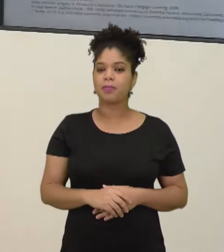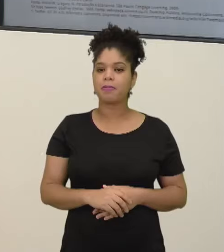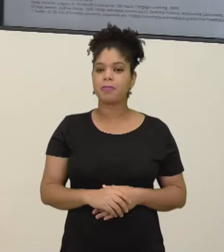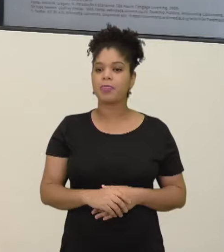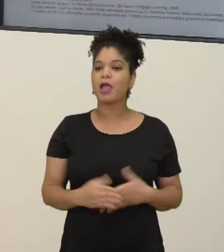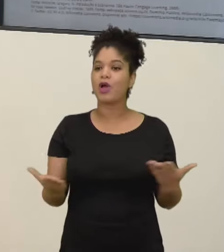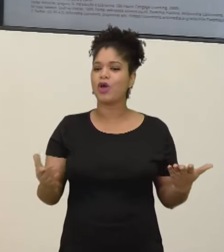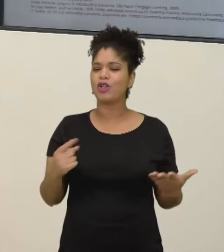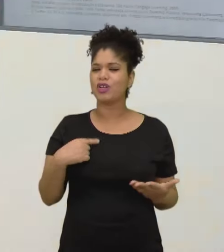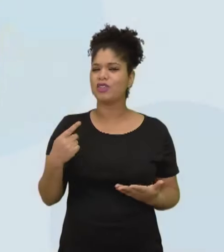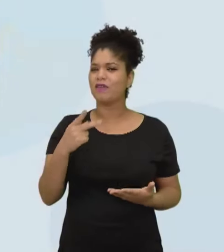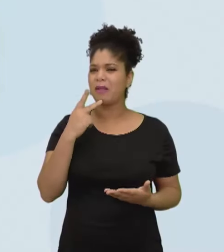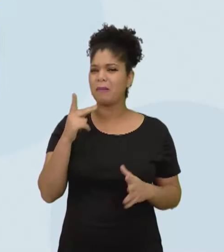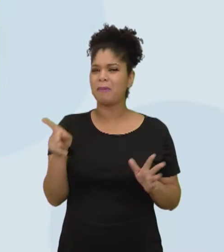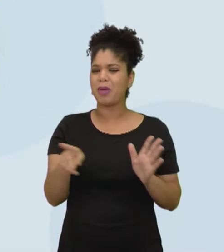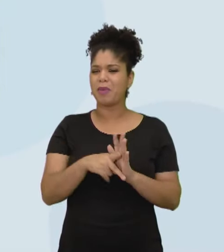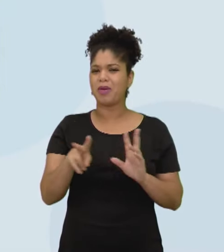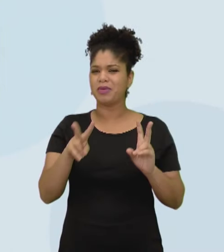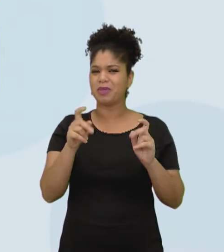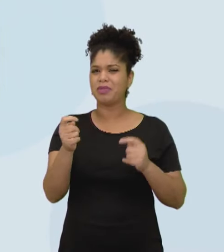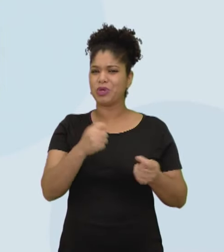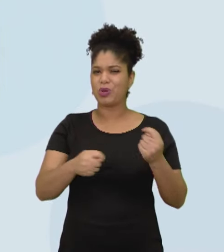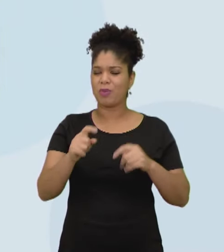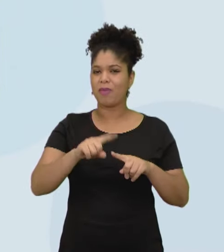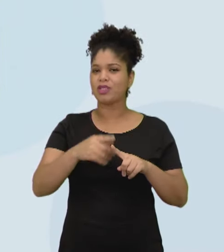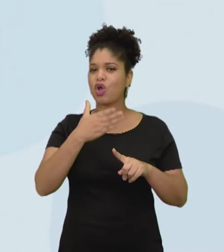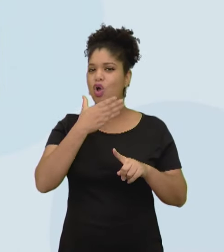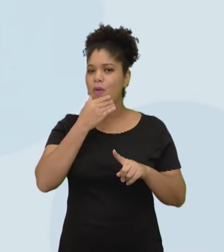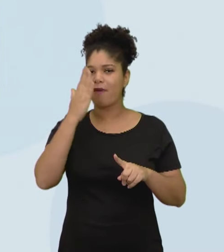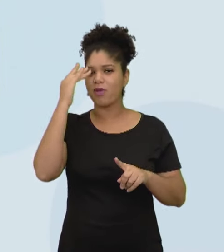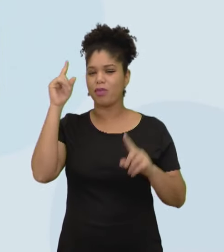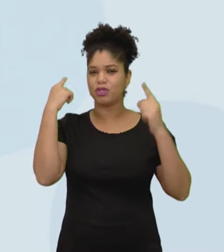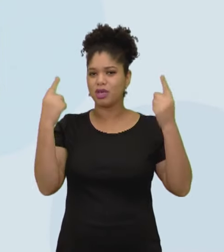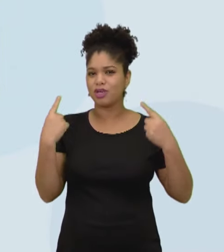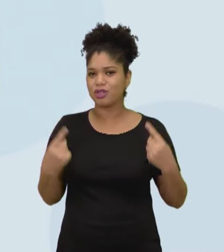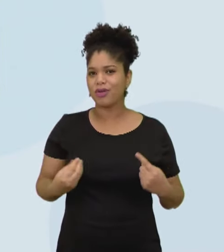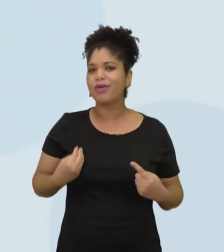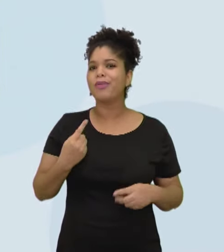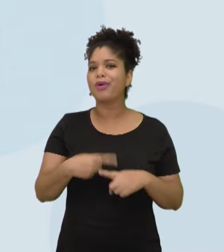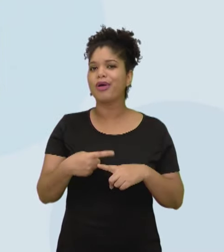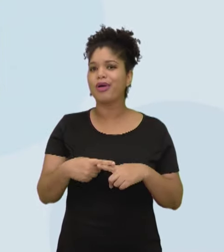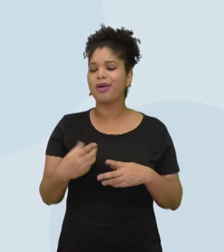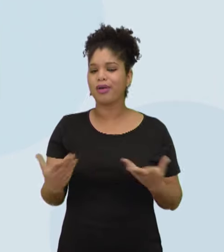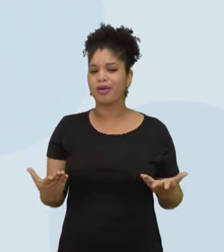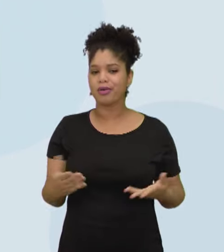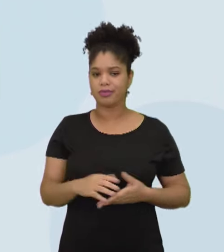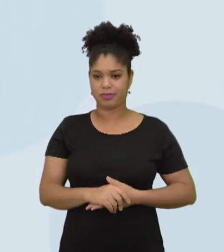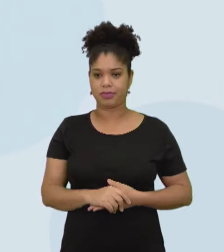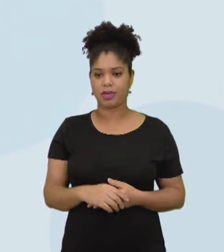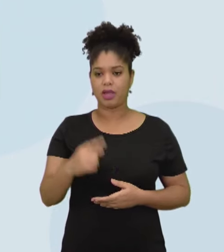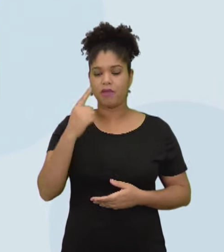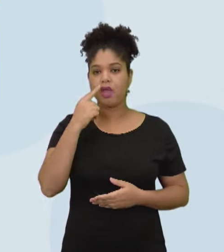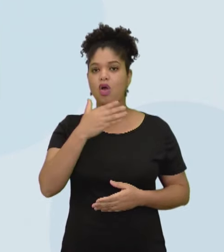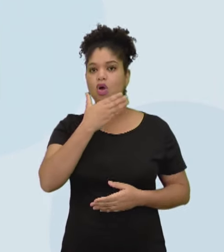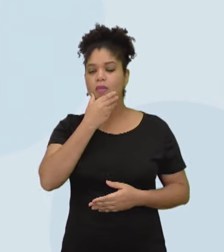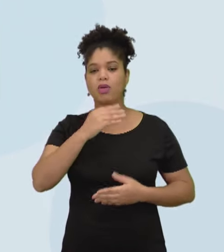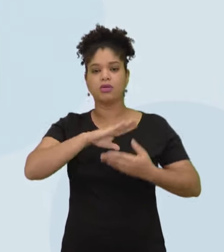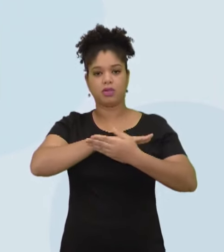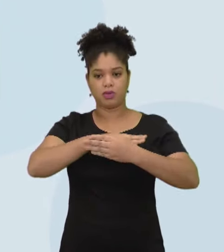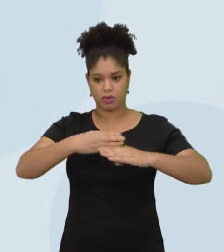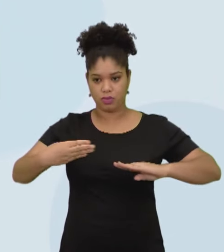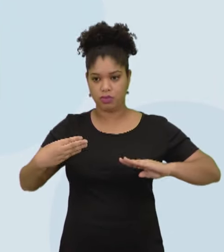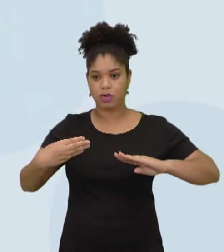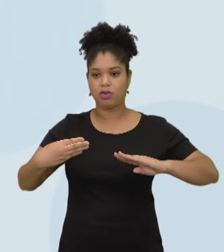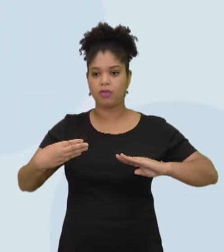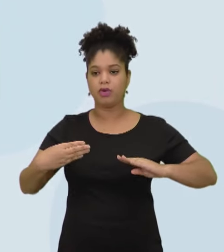vai falar de economia, por que tem o Isaac Newton aí? Então, bora lá, vamos tentar entender. Então, por exemplo, vamos pegar um biólogo. O que ele faz?